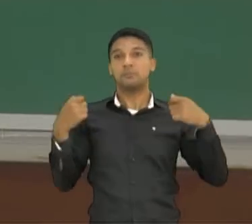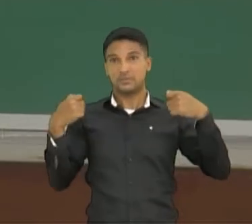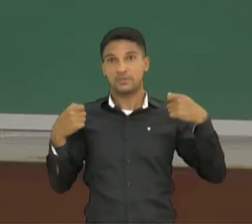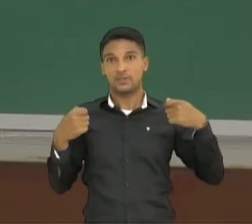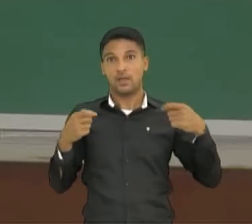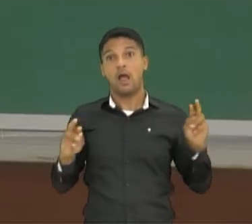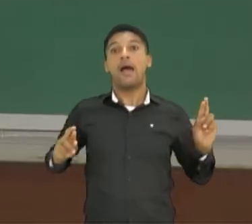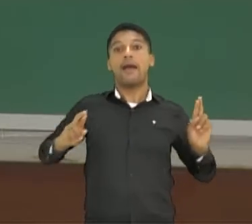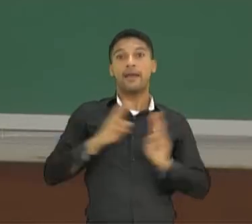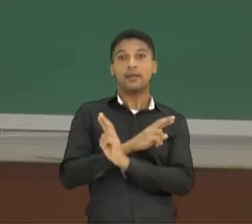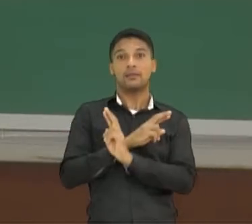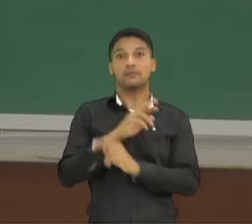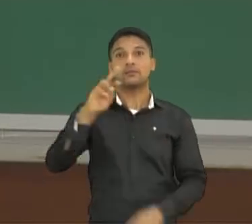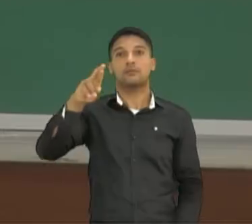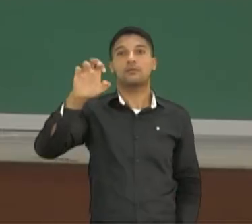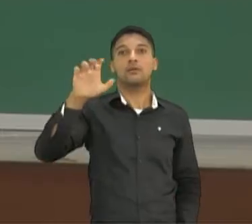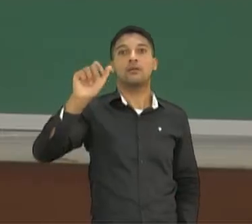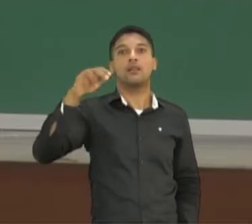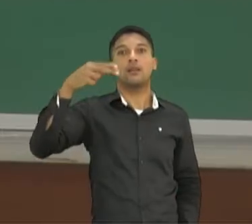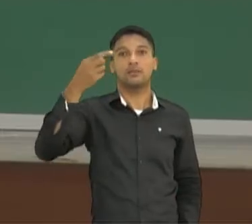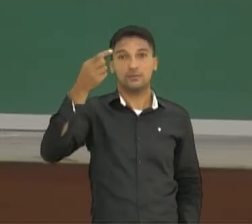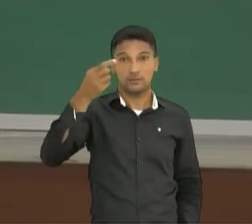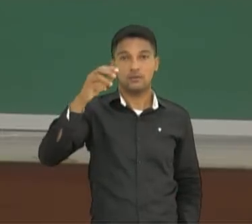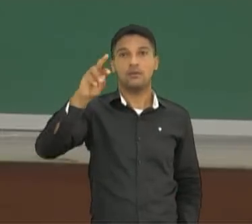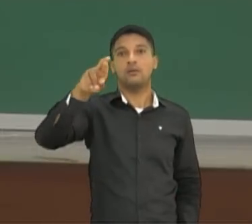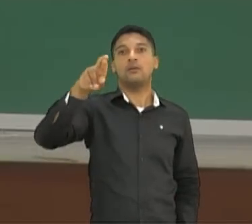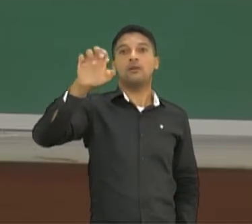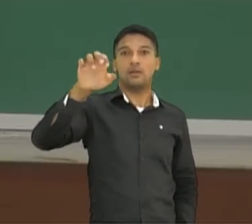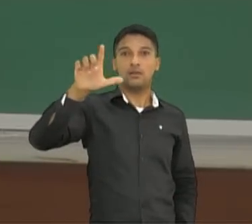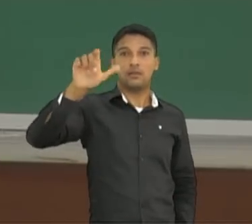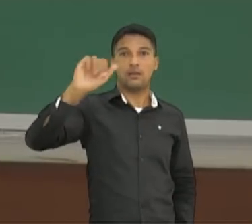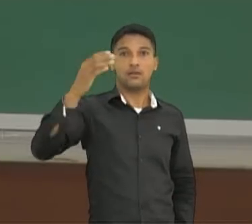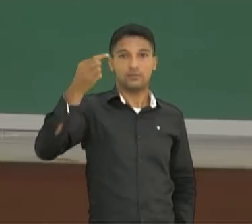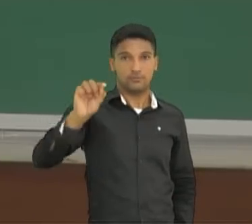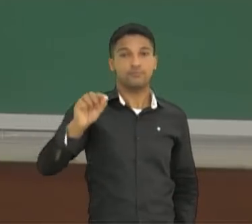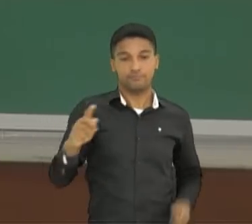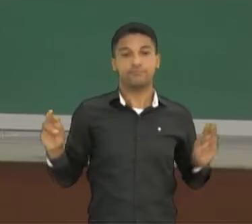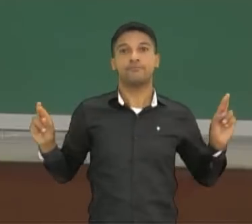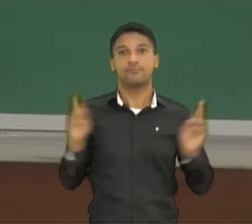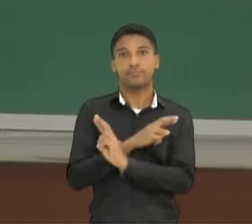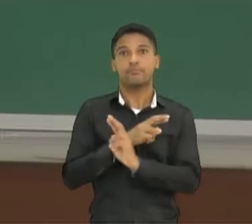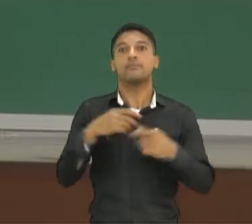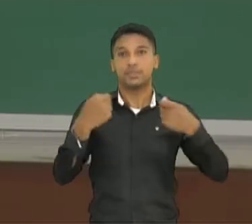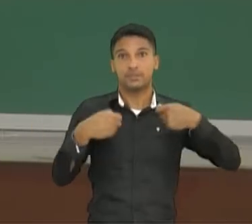objeto isoladamente não produzem o ato de conhecer. Isso não pode ser